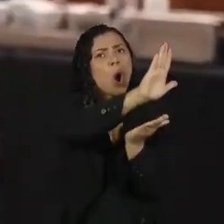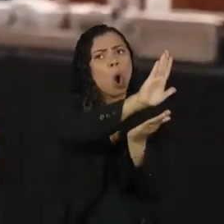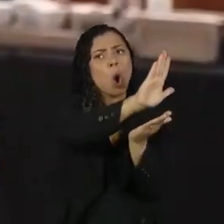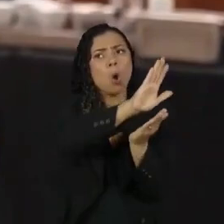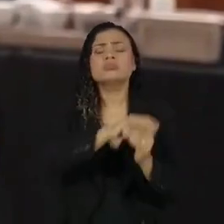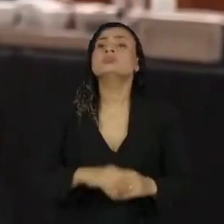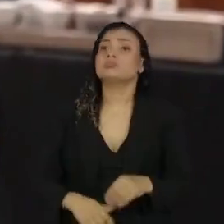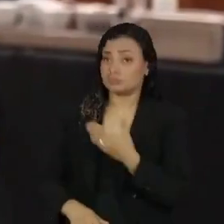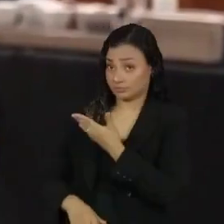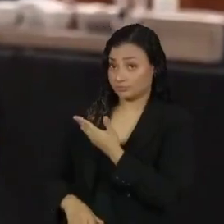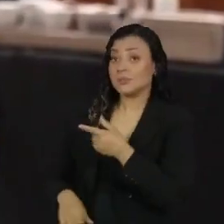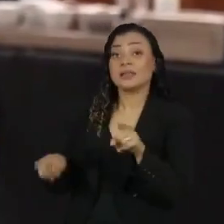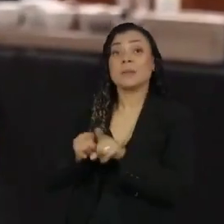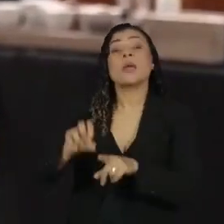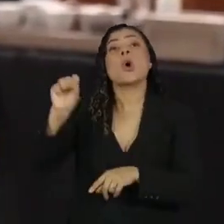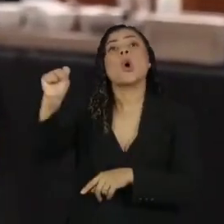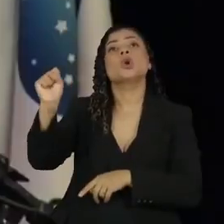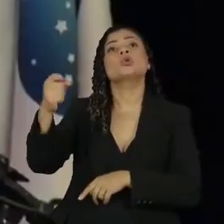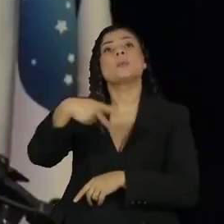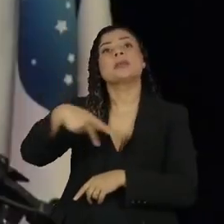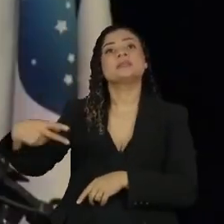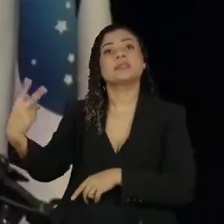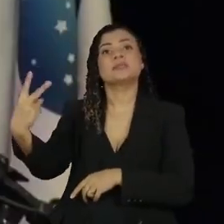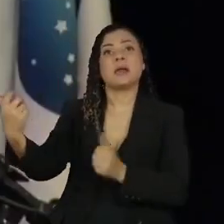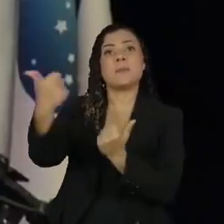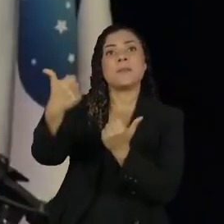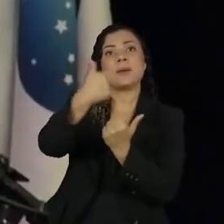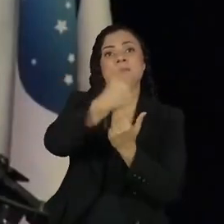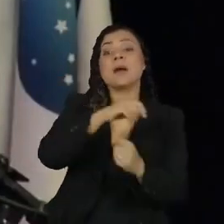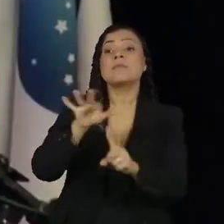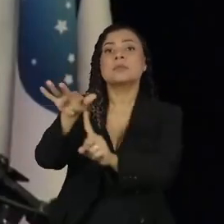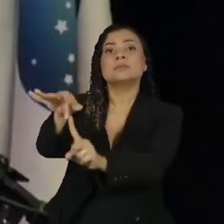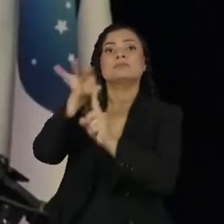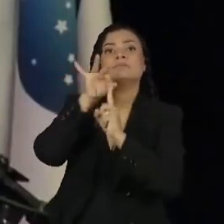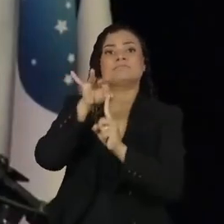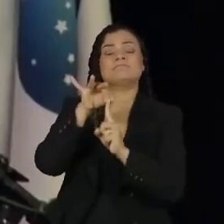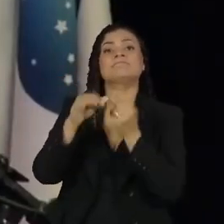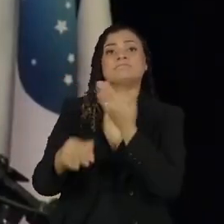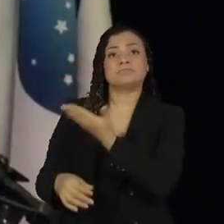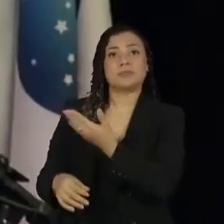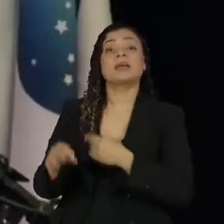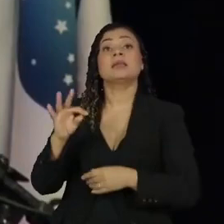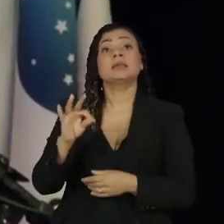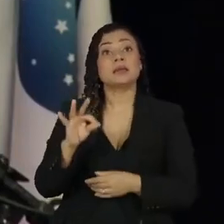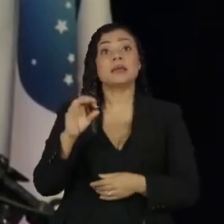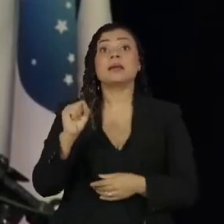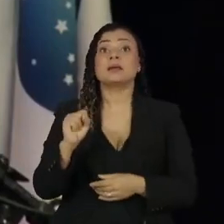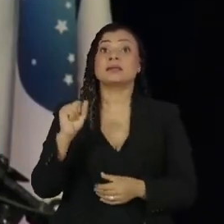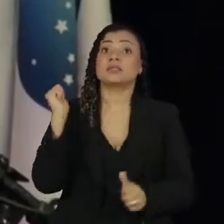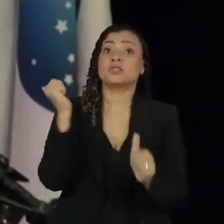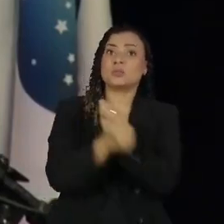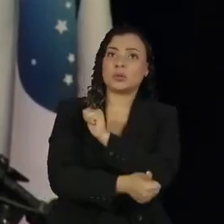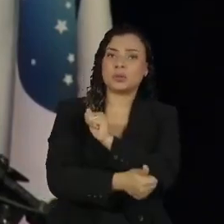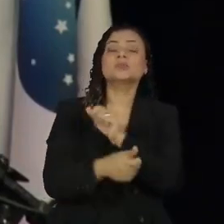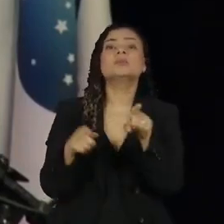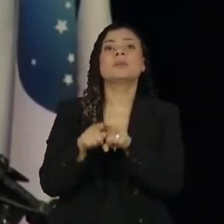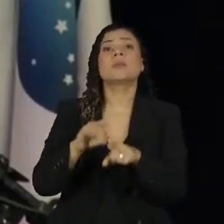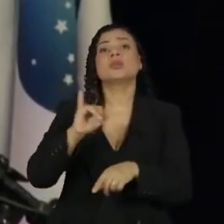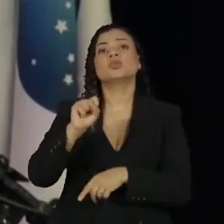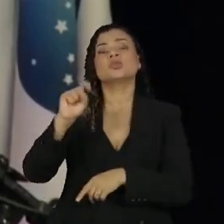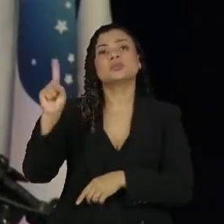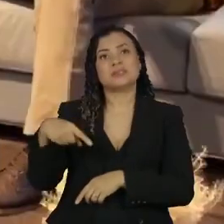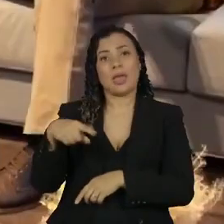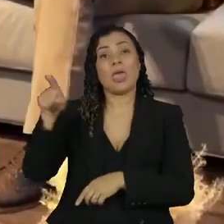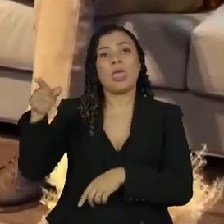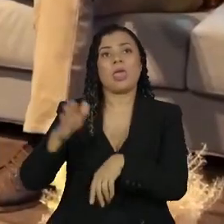de Edinaldo e dos oito vice-presidentes e nomeou o presidente do Superior Tribunal de Justiça desportiva José Perdiz como